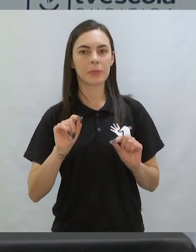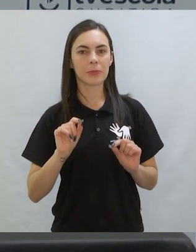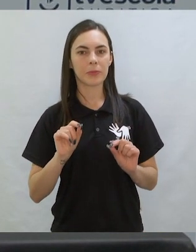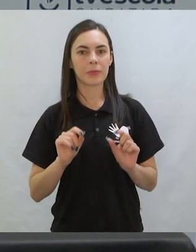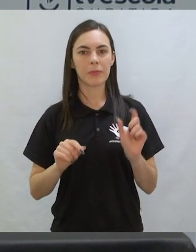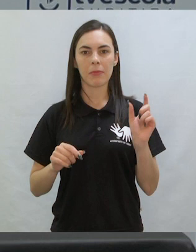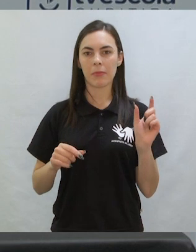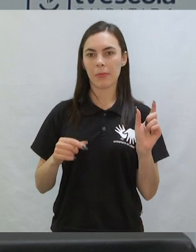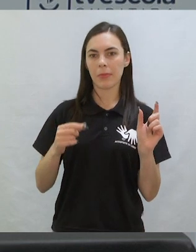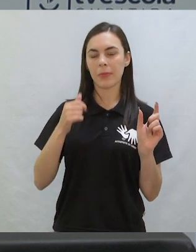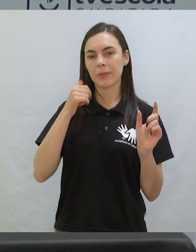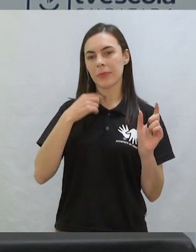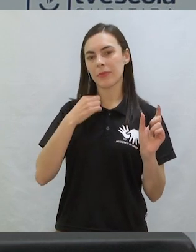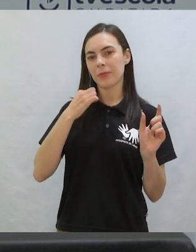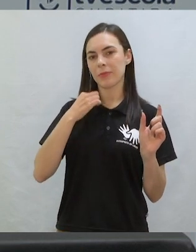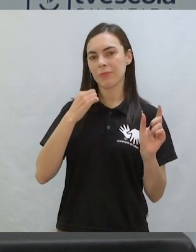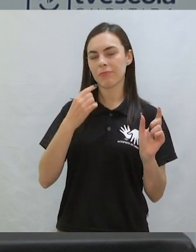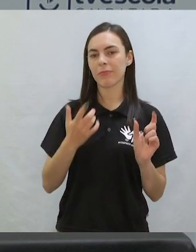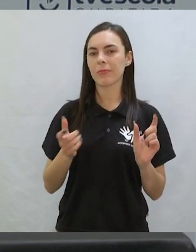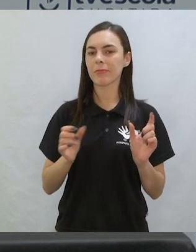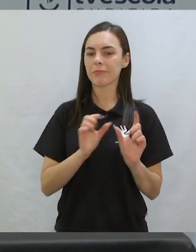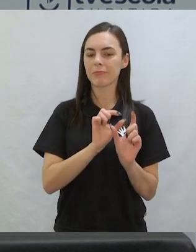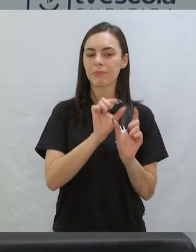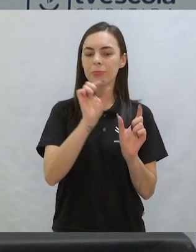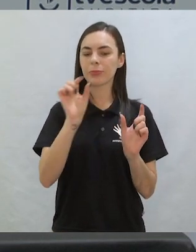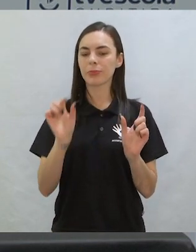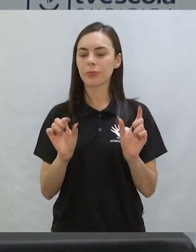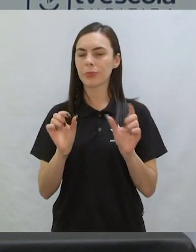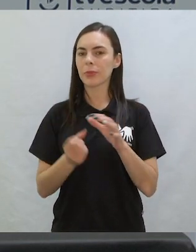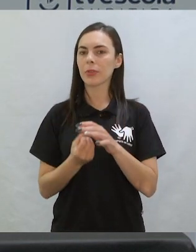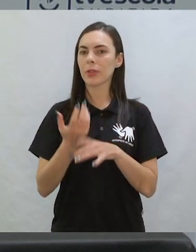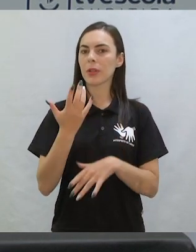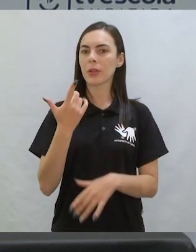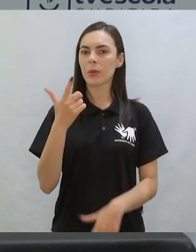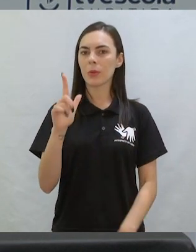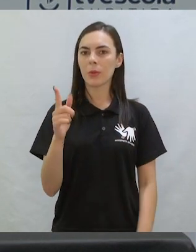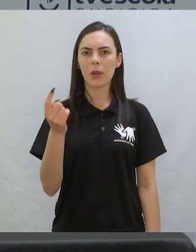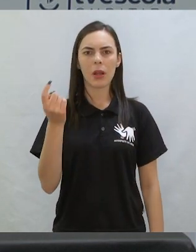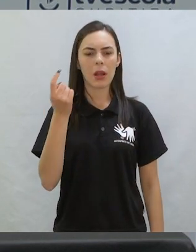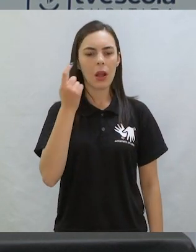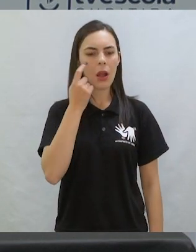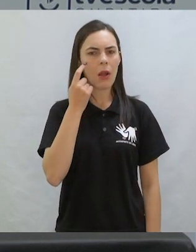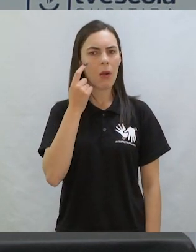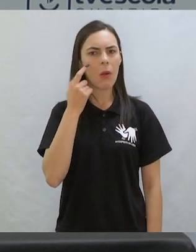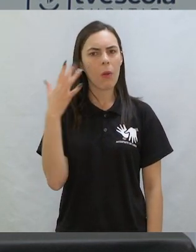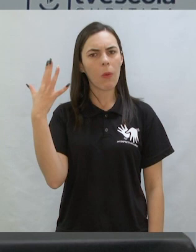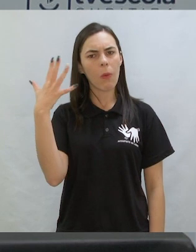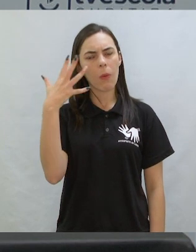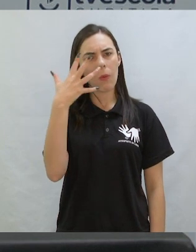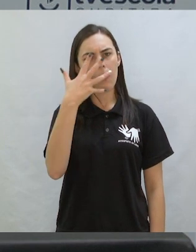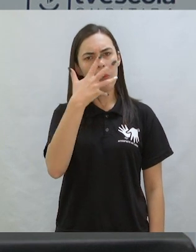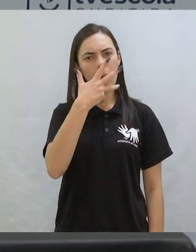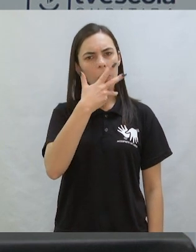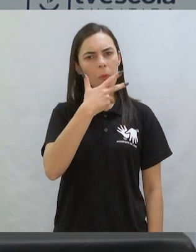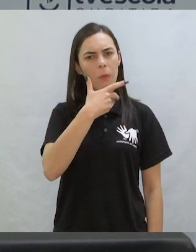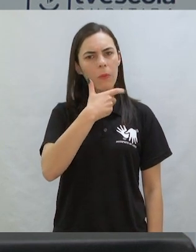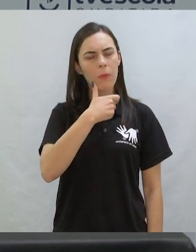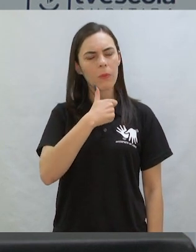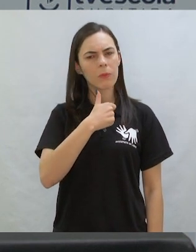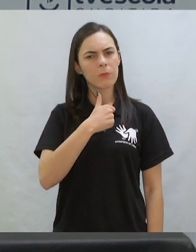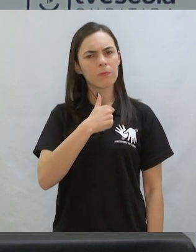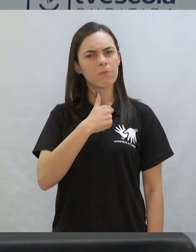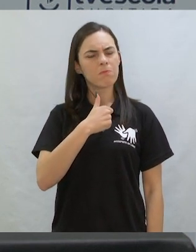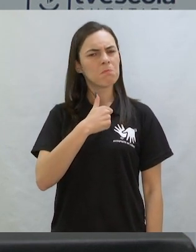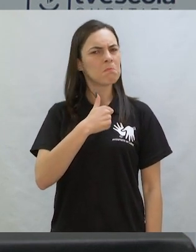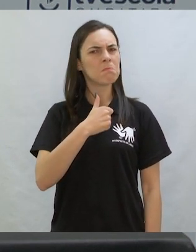formar da palavra voluntária. Vamos ver qual é a palavra? Olhem só que